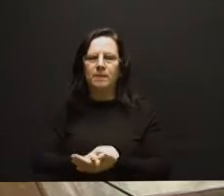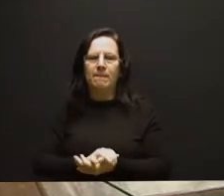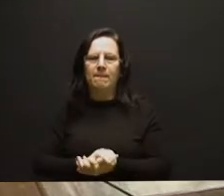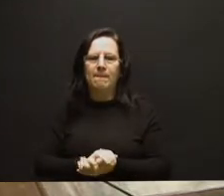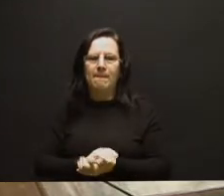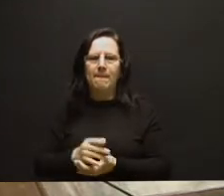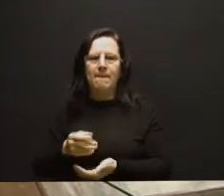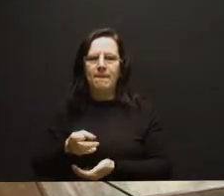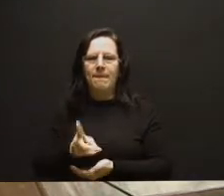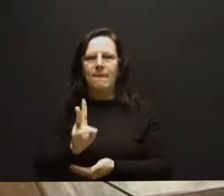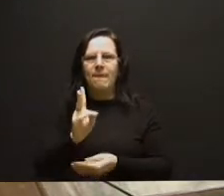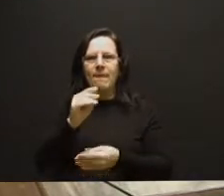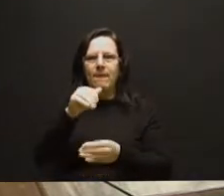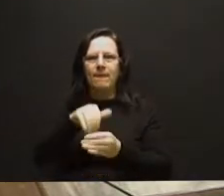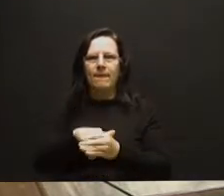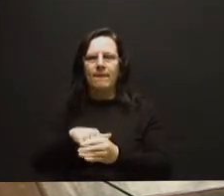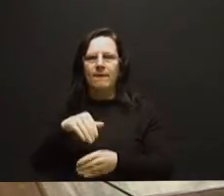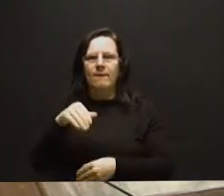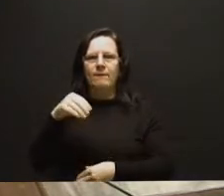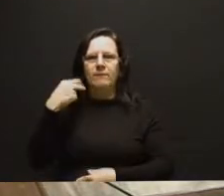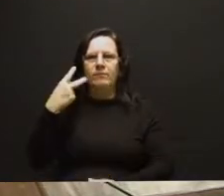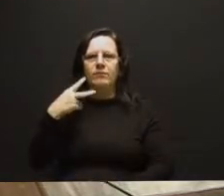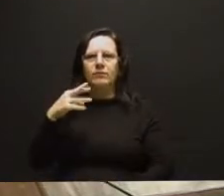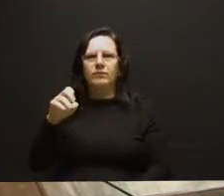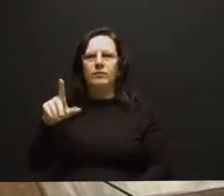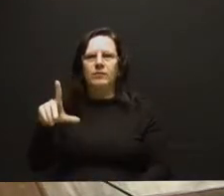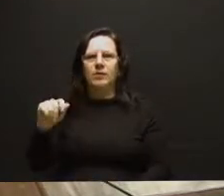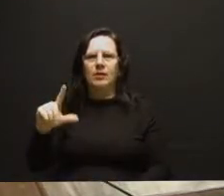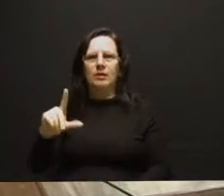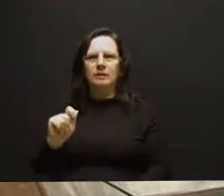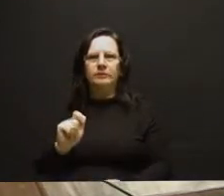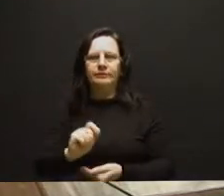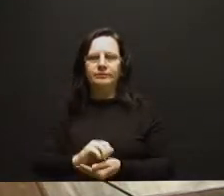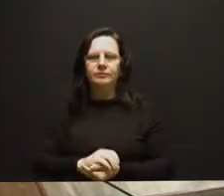continua em votação com a palavra o vereador lá